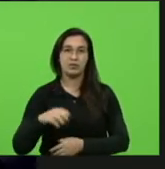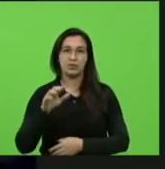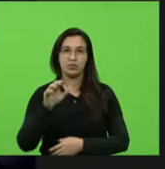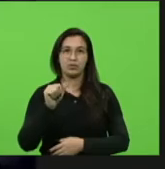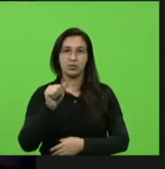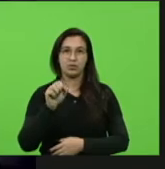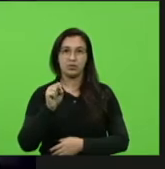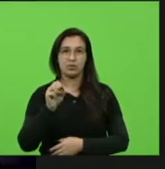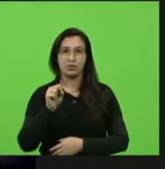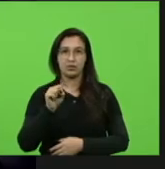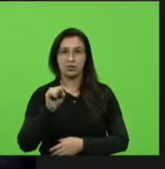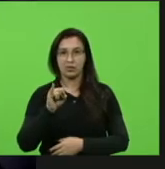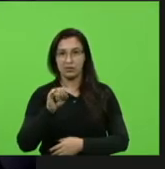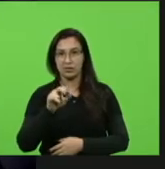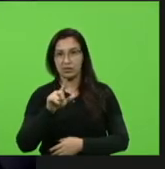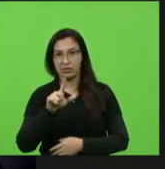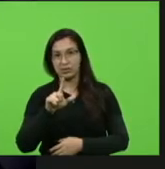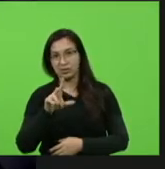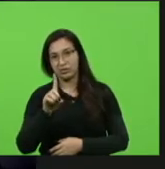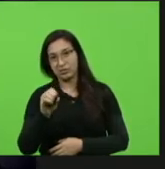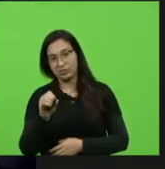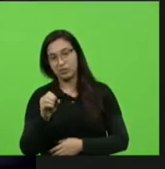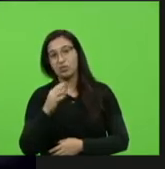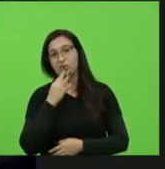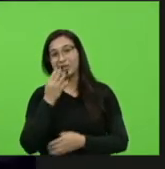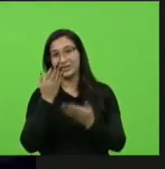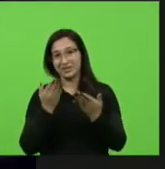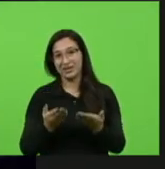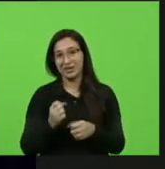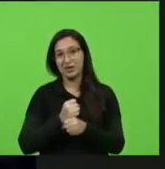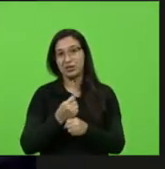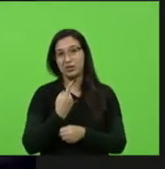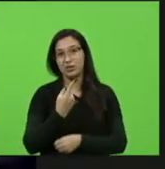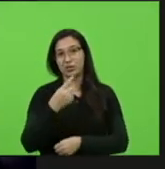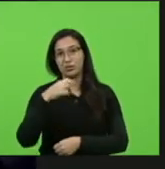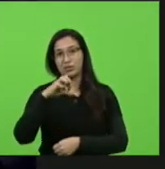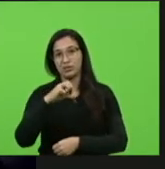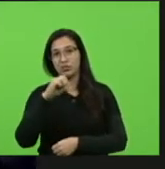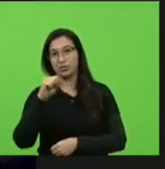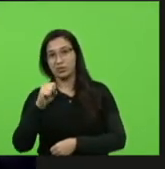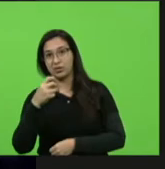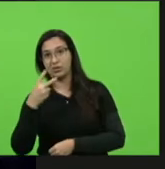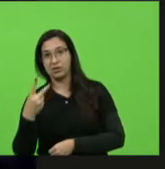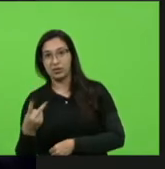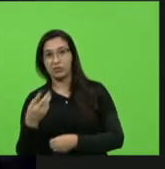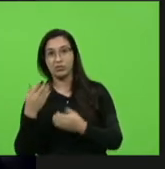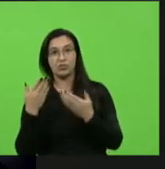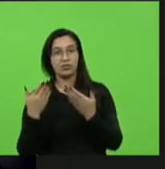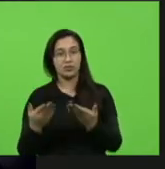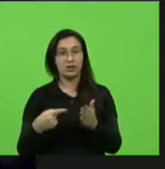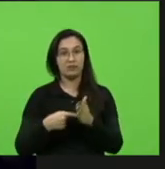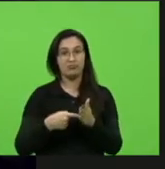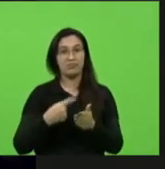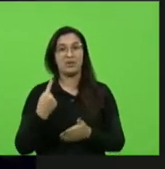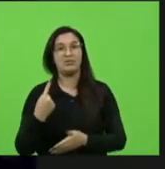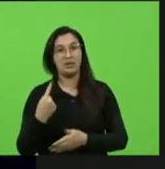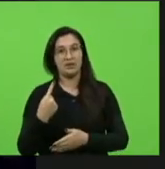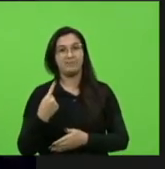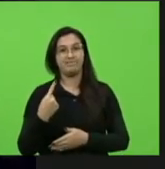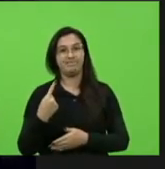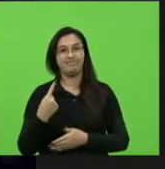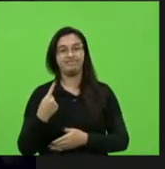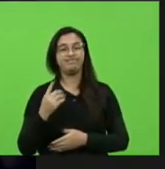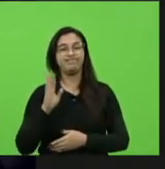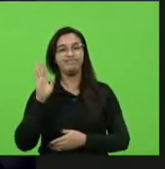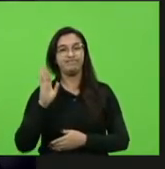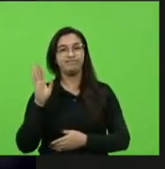conheci o Cacildo em 1982, quando ele foi candidato a deputado federal a primeira vez. E desde então